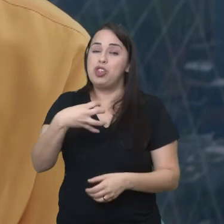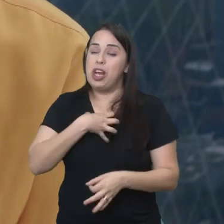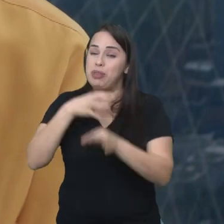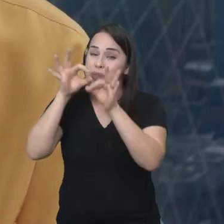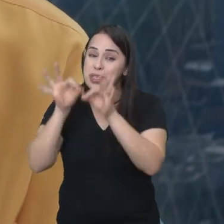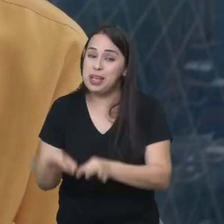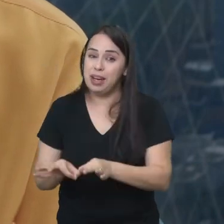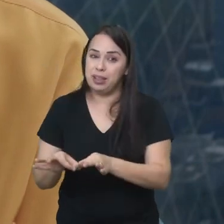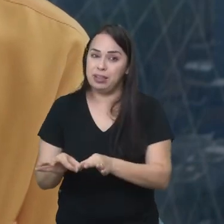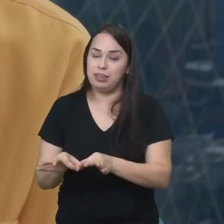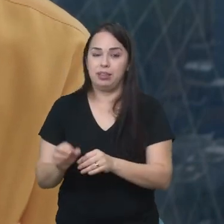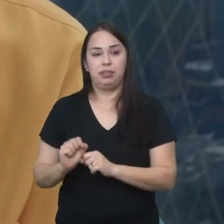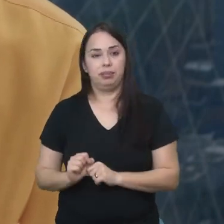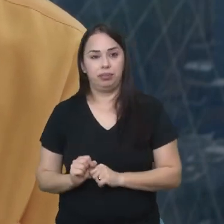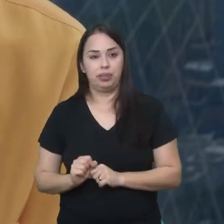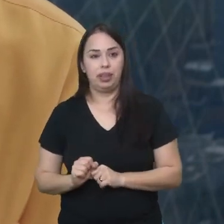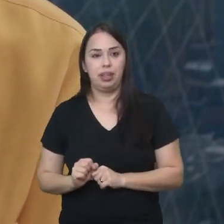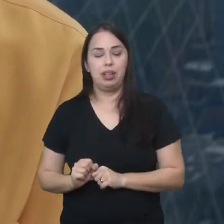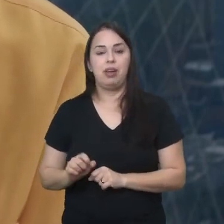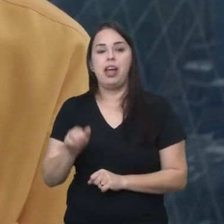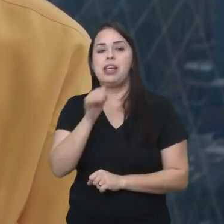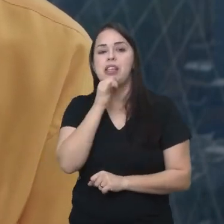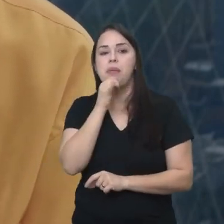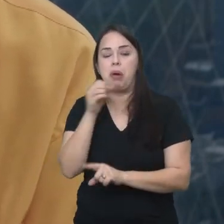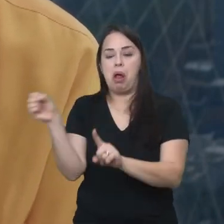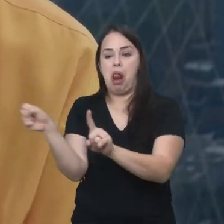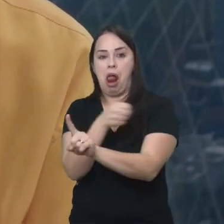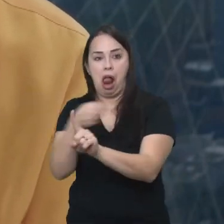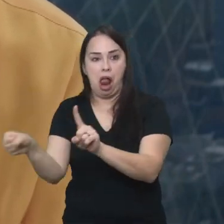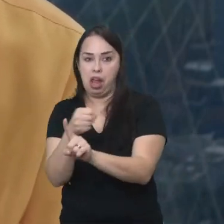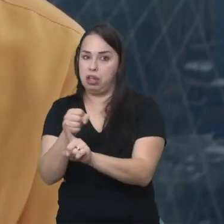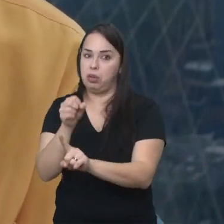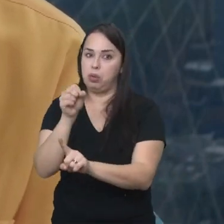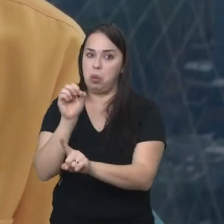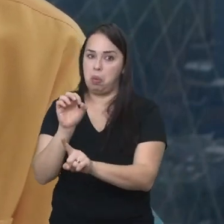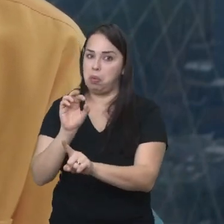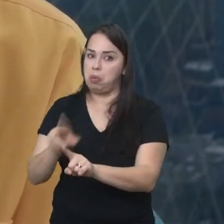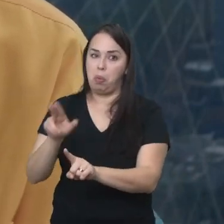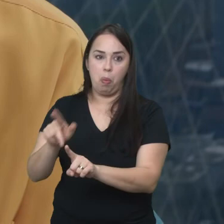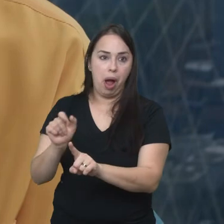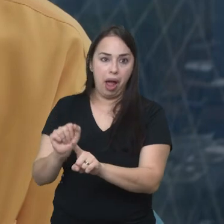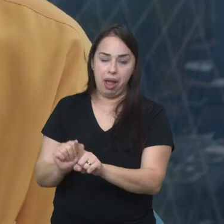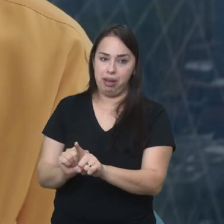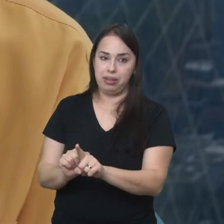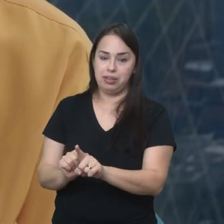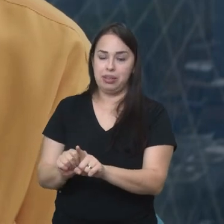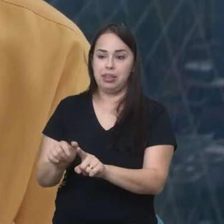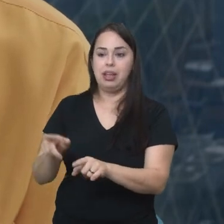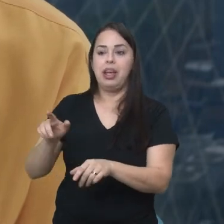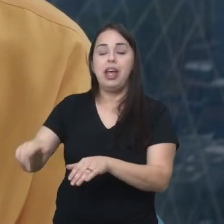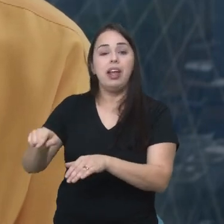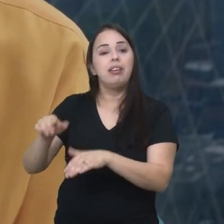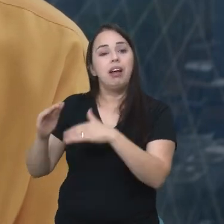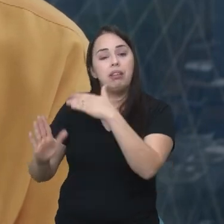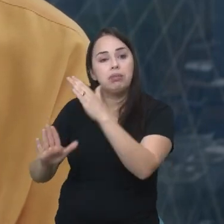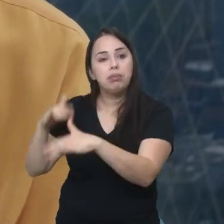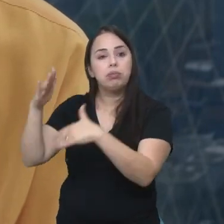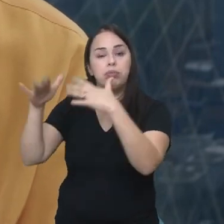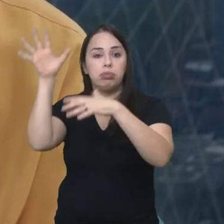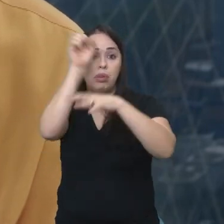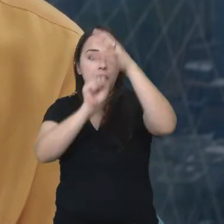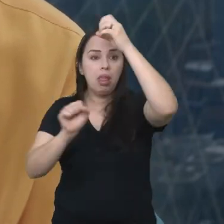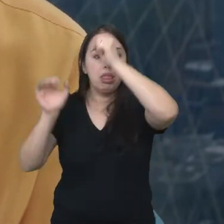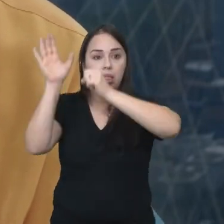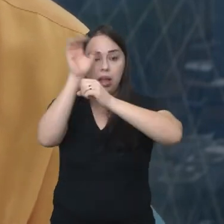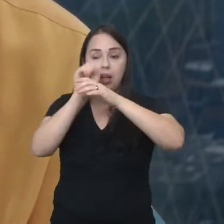que a agressão física é o melhor caminho para se corrigir uma criança, um adolescente que está em pleno desenvolvimento, né? Que vai ser passivo de erro, que nós